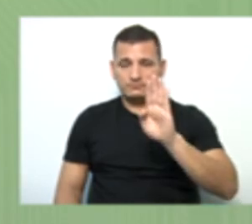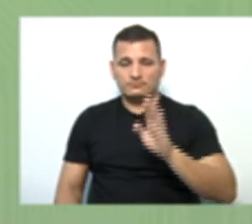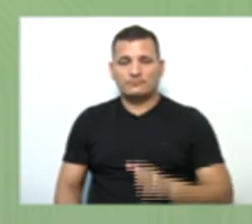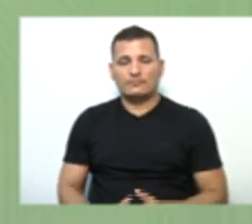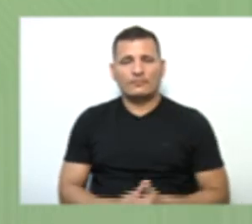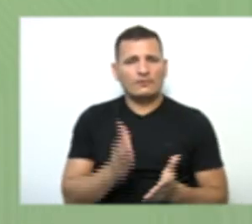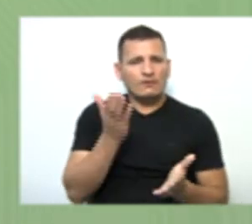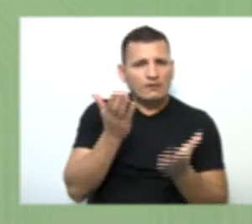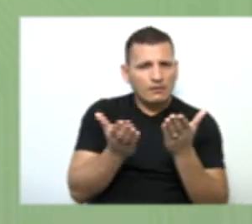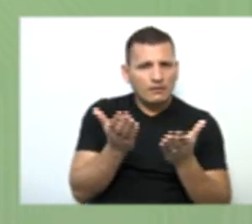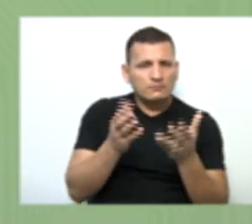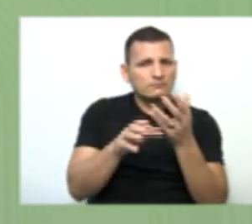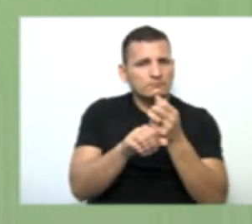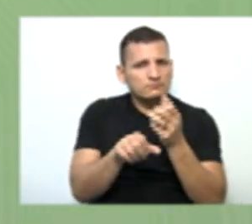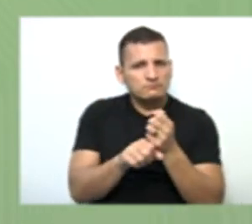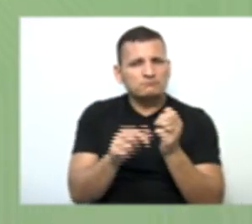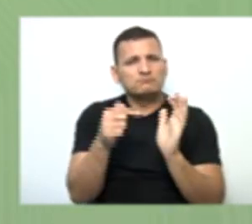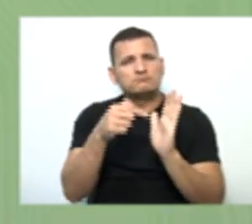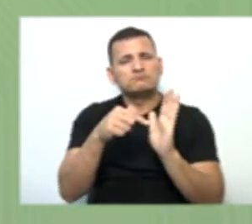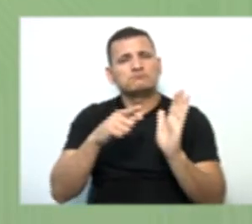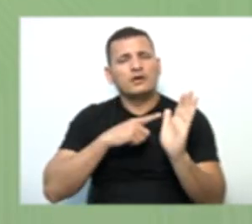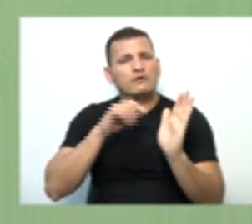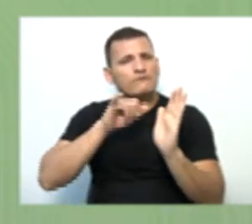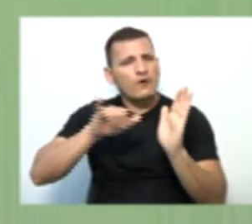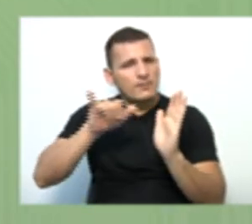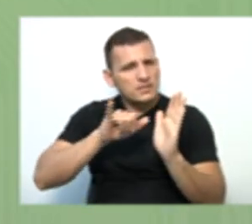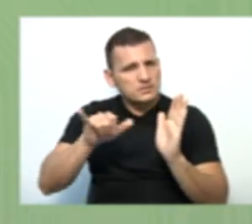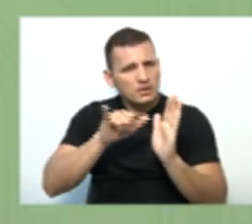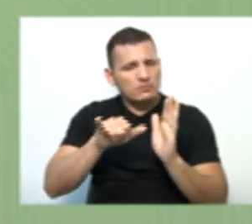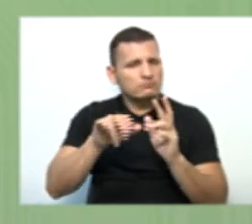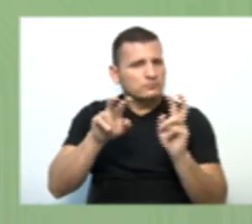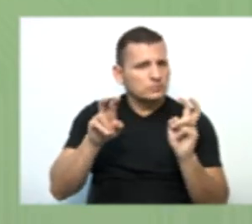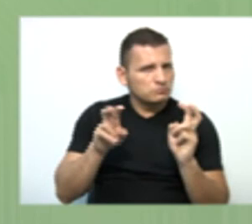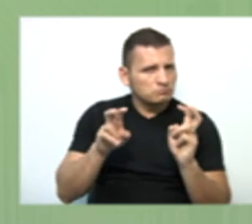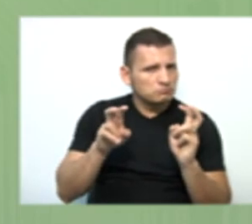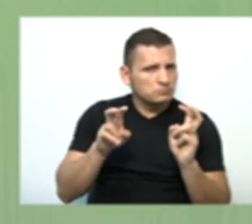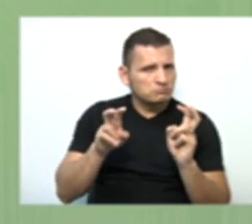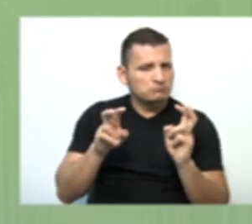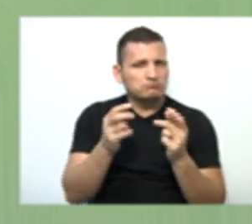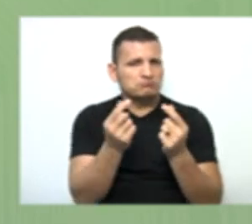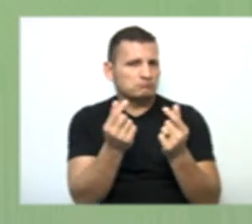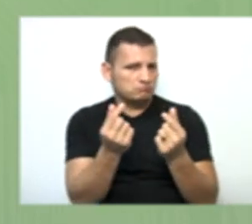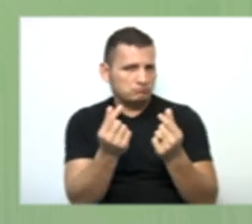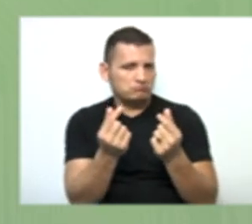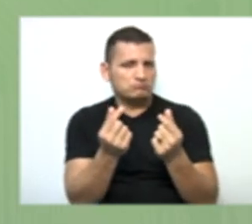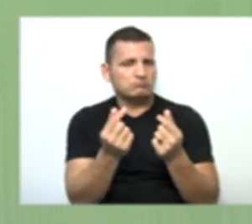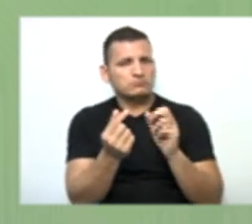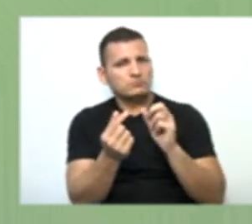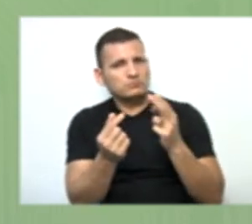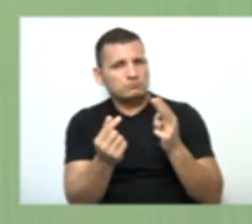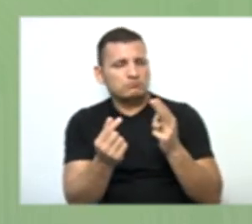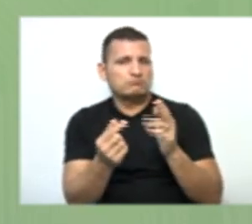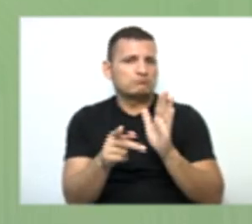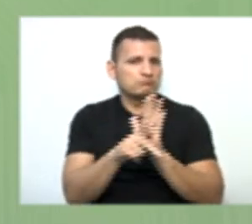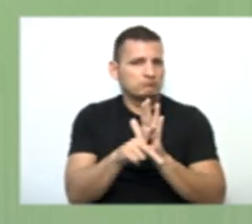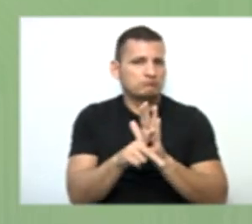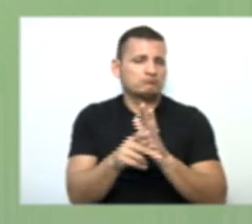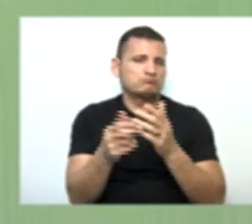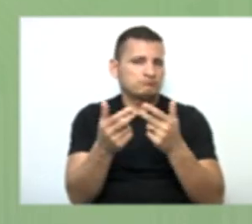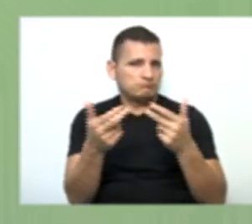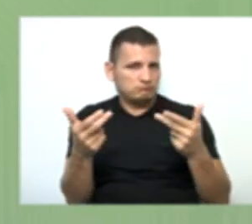fornece informações aos usuários sobre posição patrimonial e financeira, comparando com o exercício